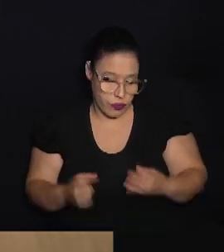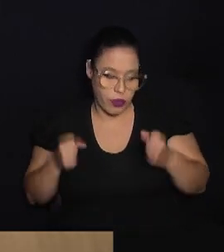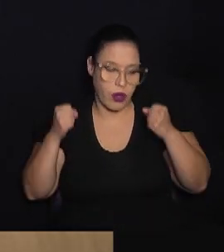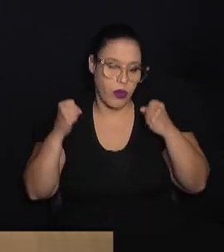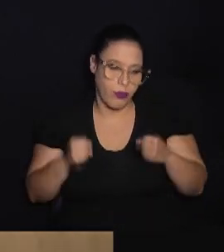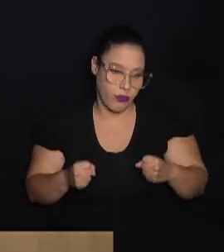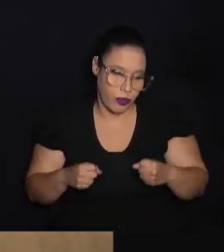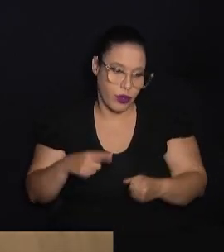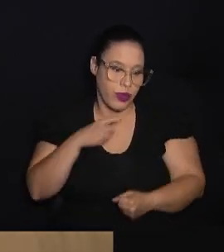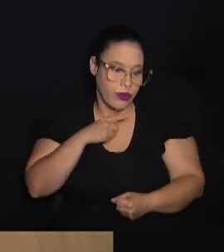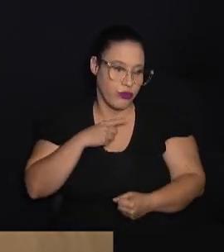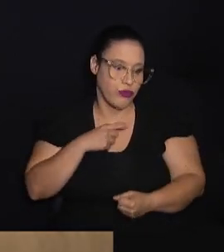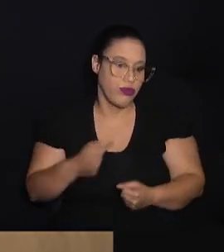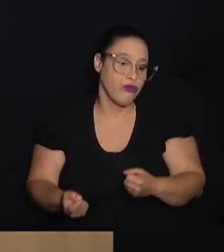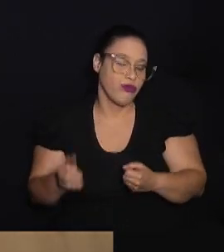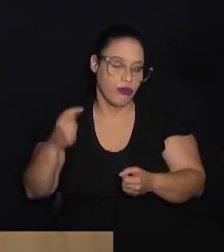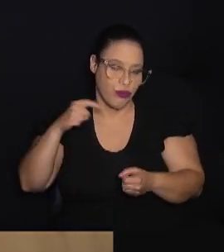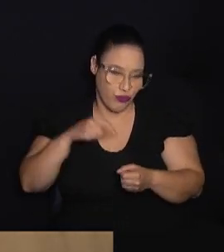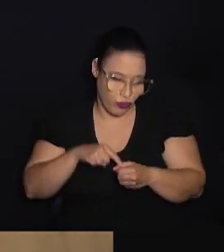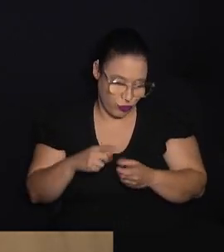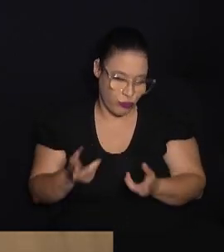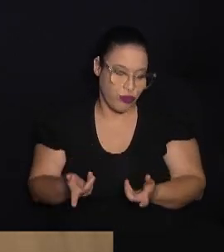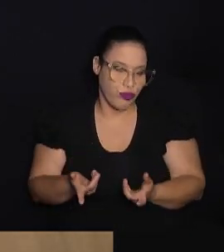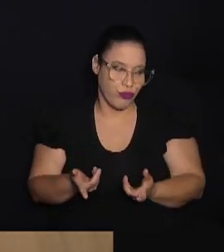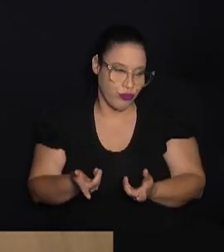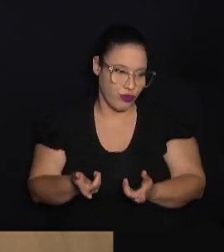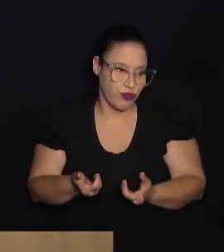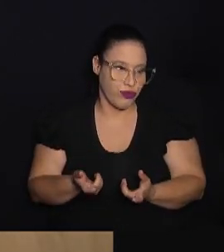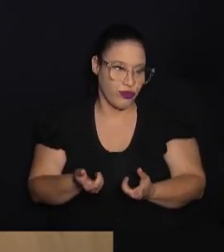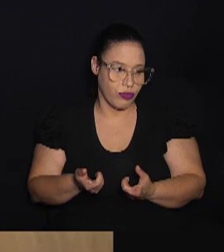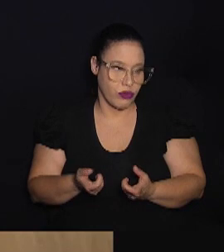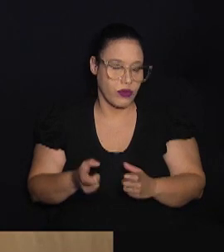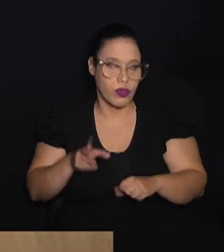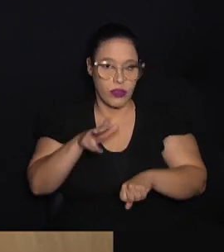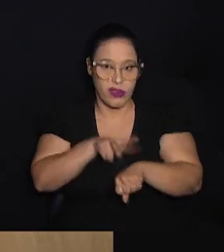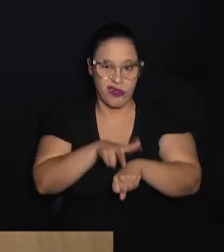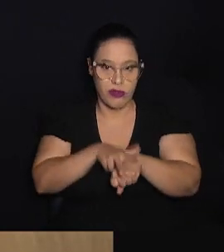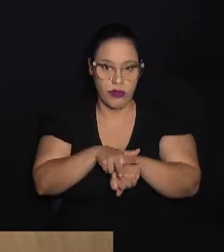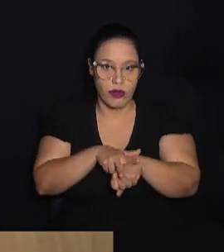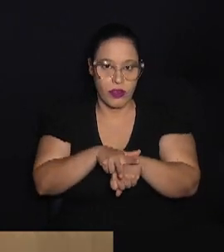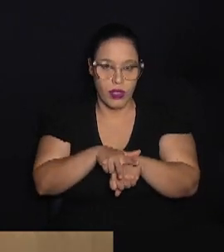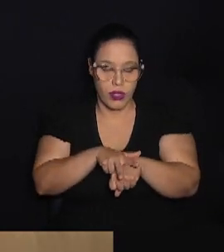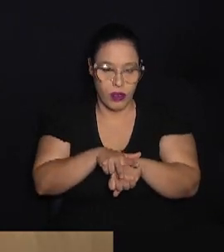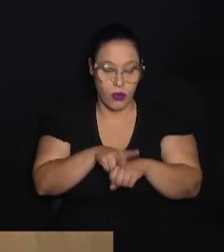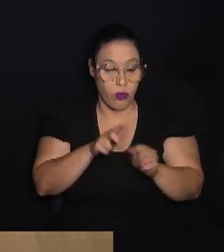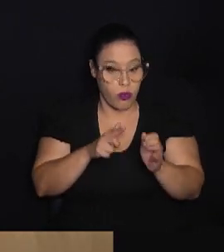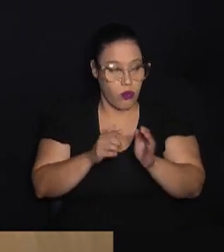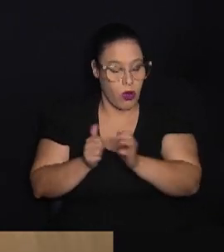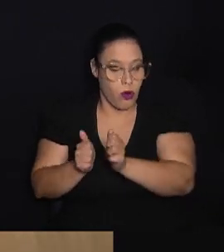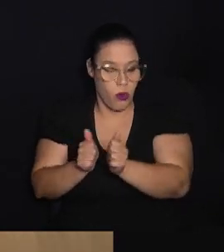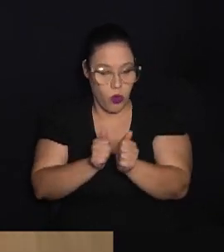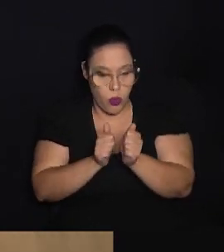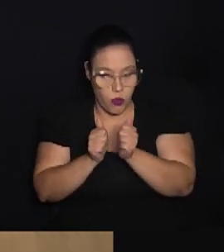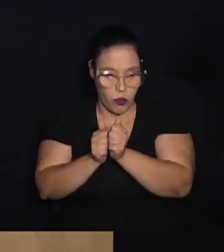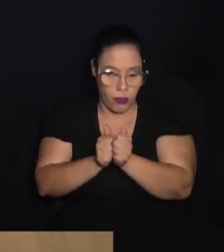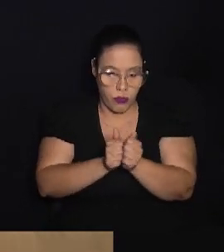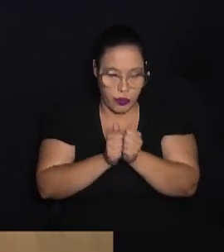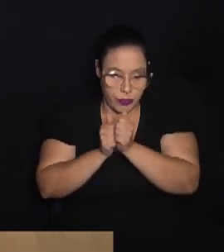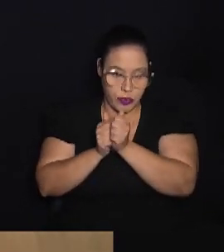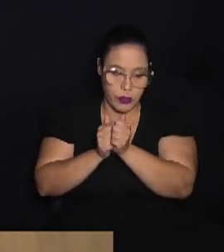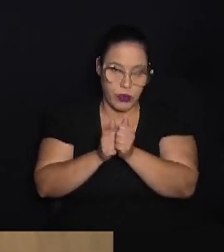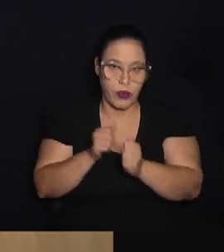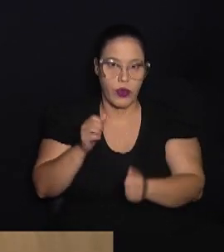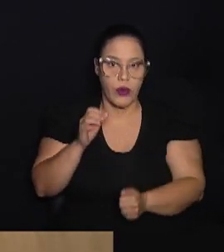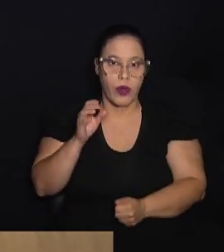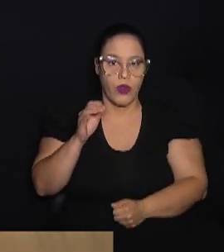esse risco de recidiva, que a gente chama, e por isso essas pacientes elas devem ser monitoradas. Claro que quanto mais precoce